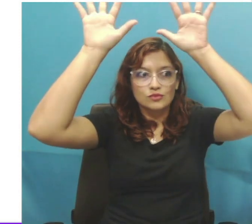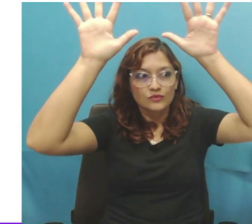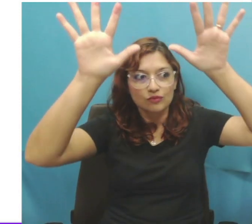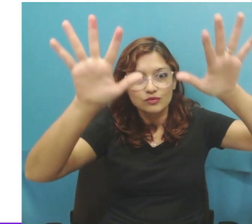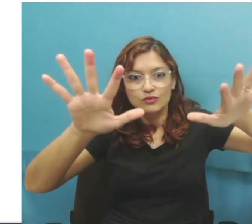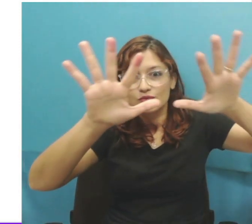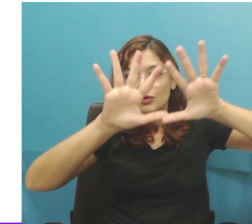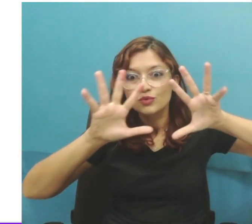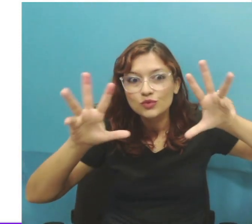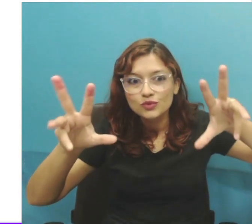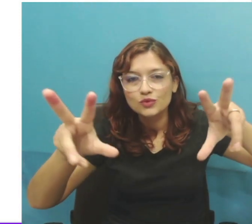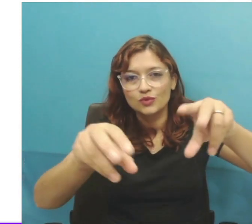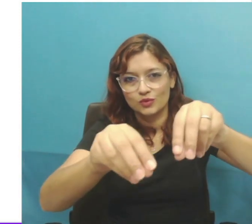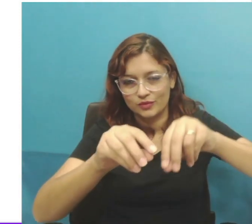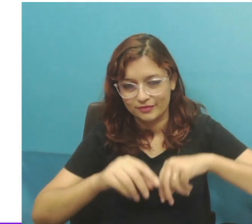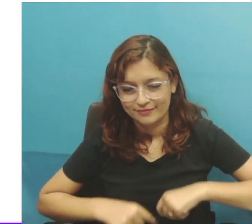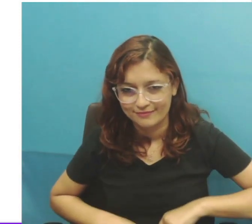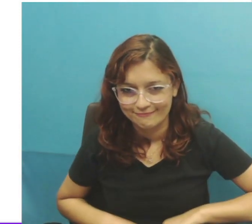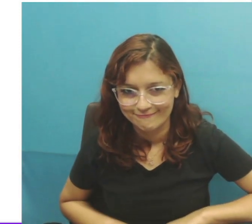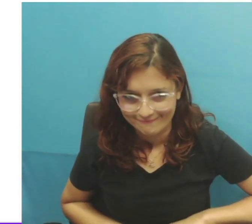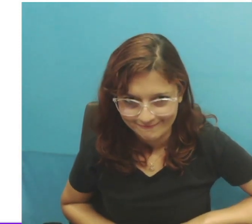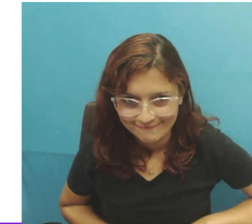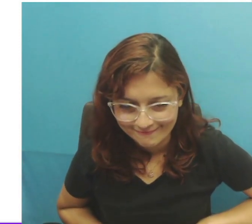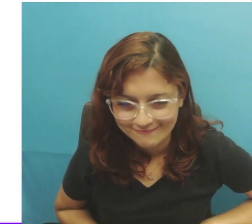e Deus por todos.